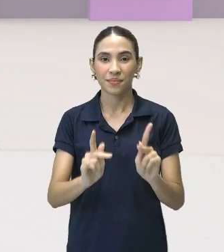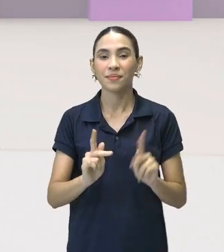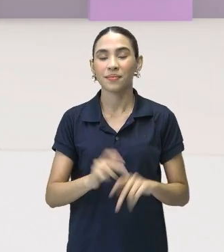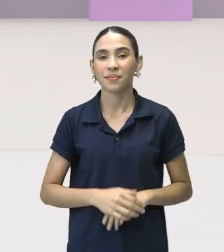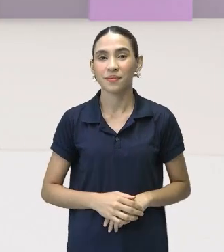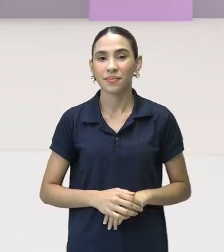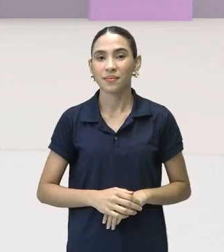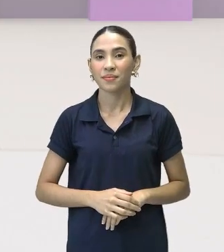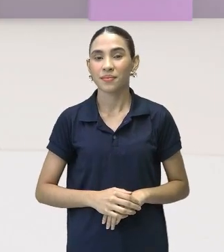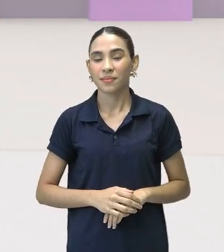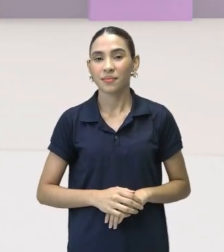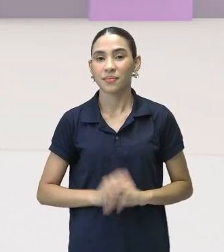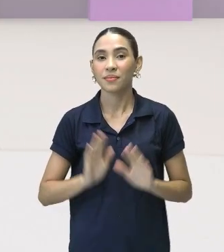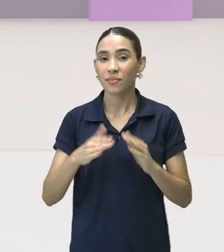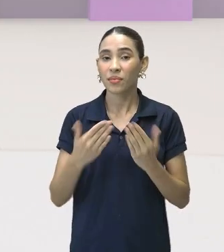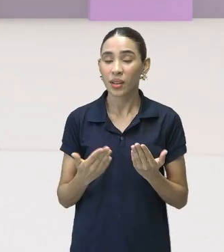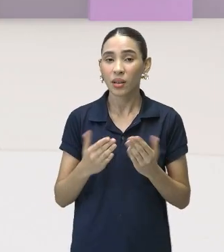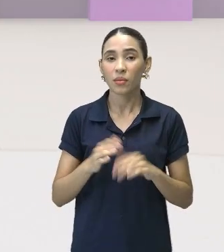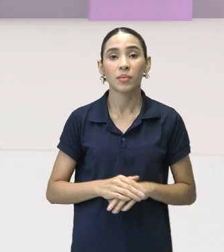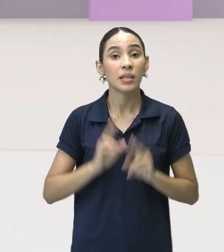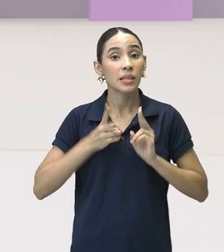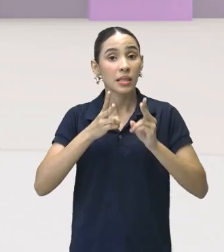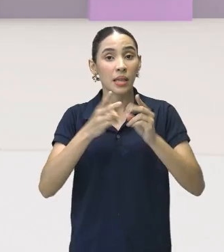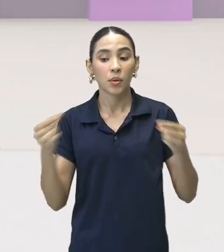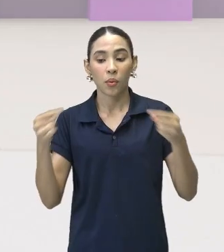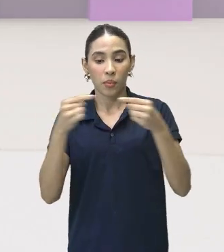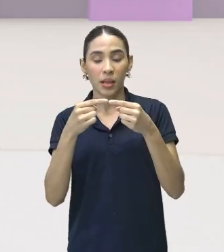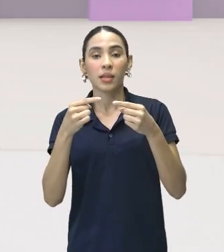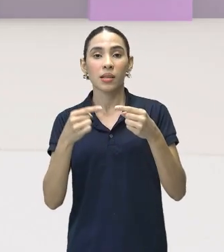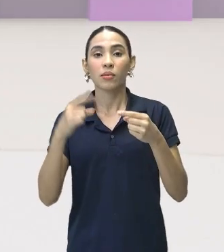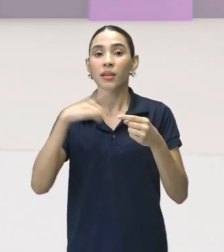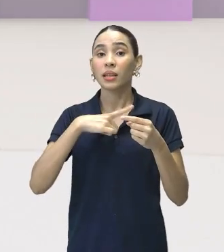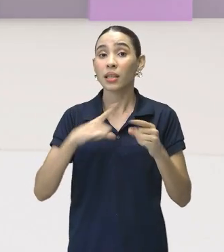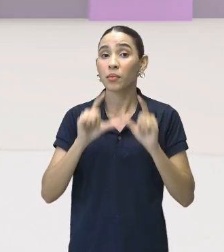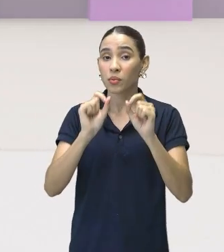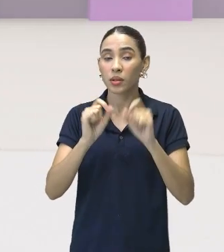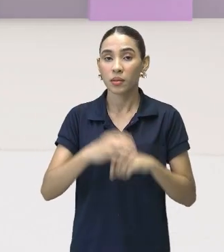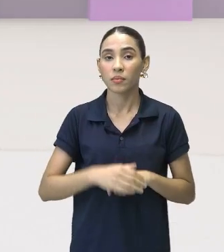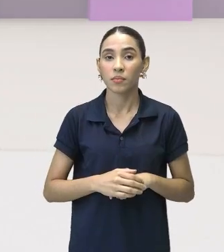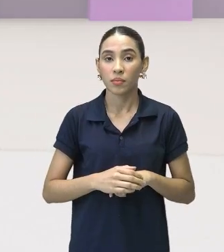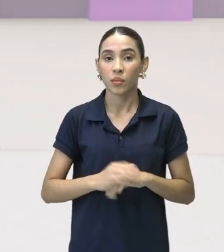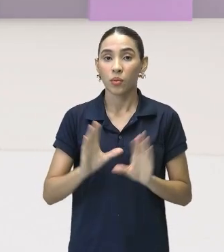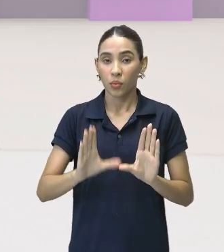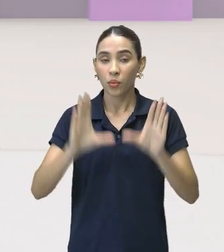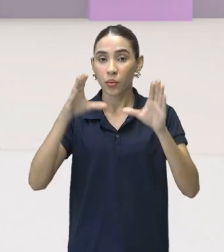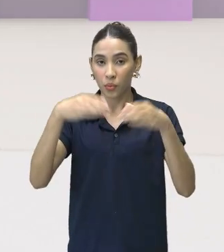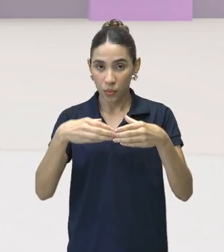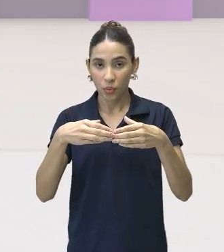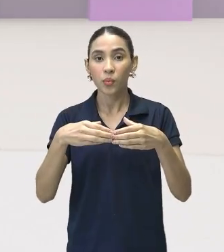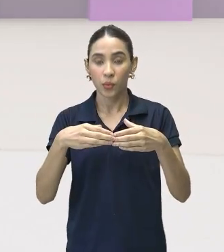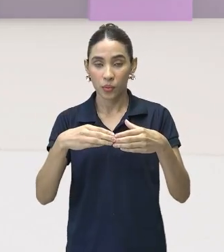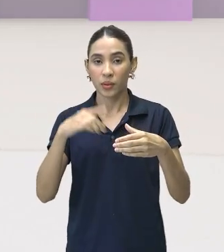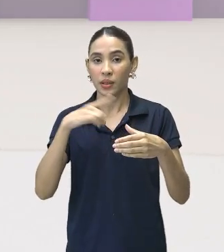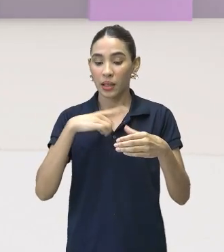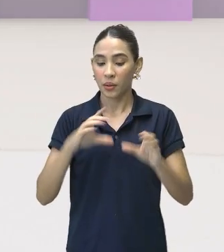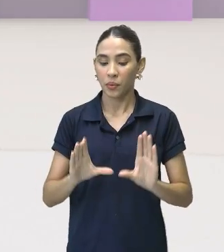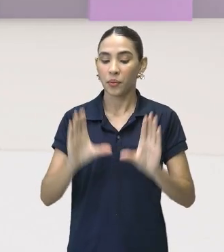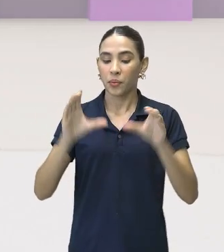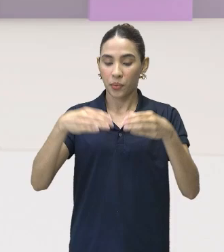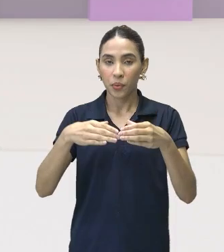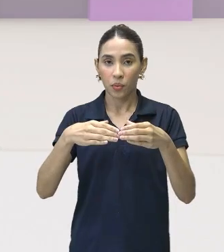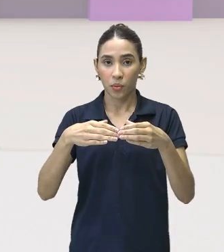bom? Então, sempre combinação. Temos um conjunto, né? Temos ali um